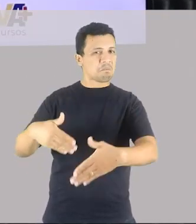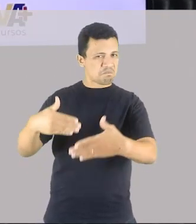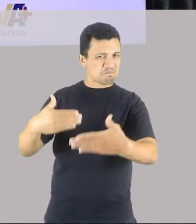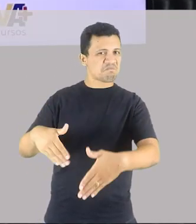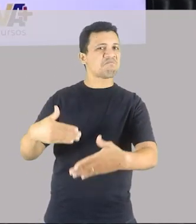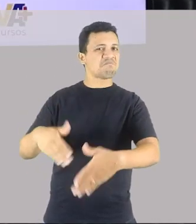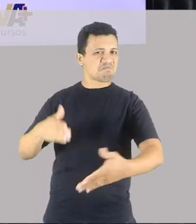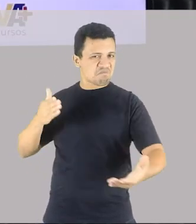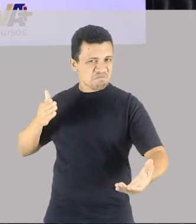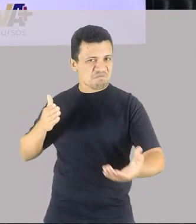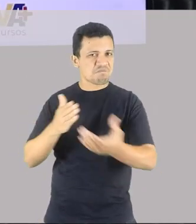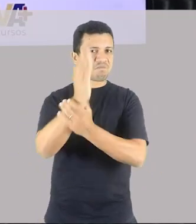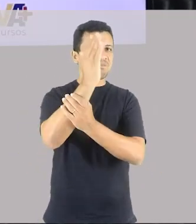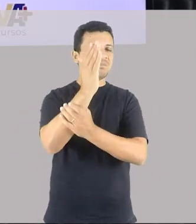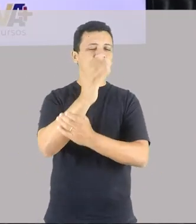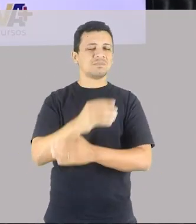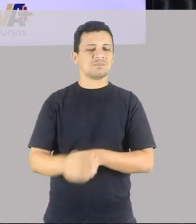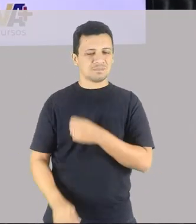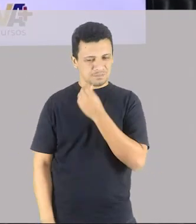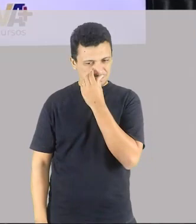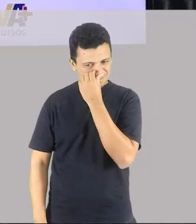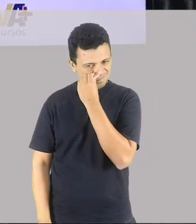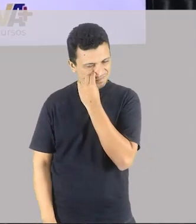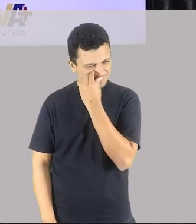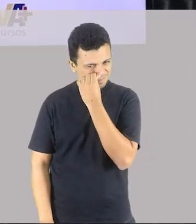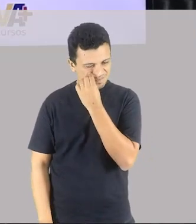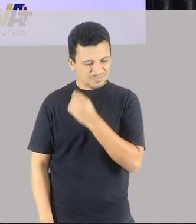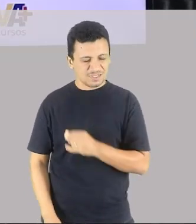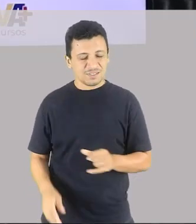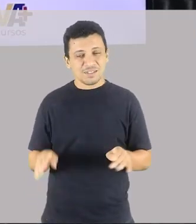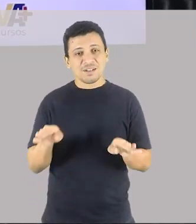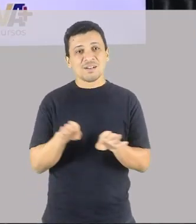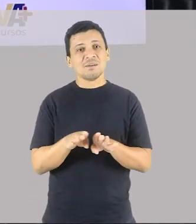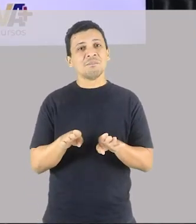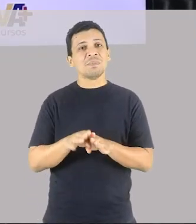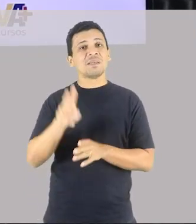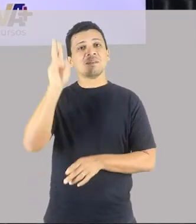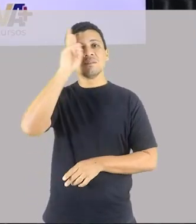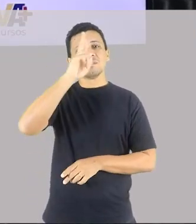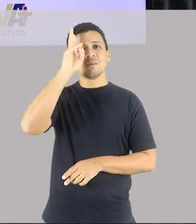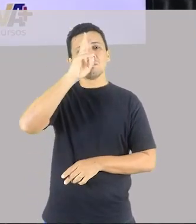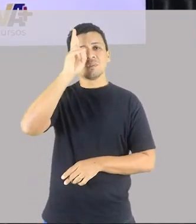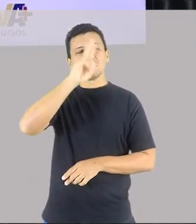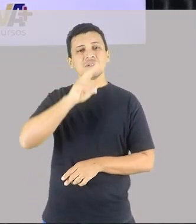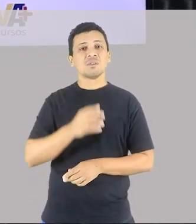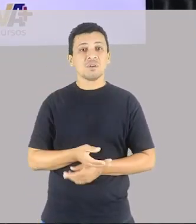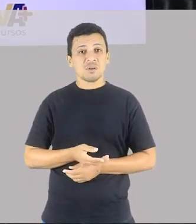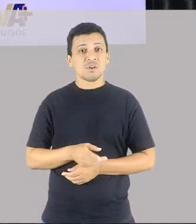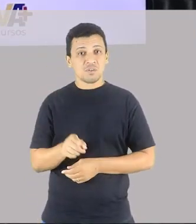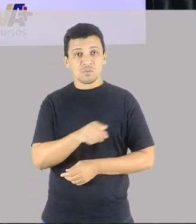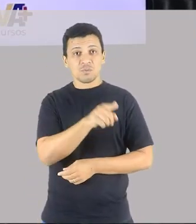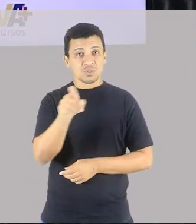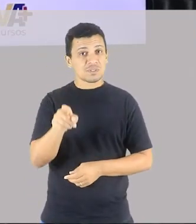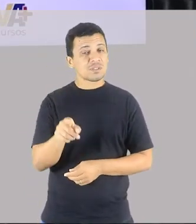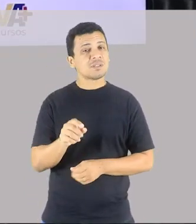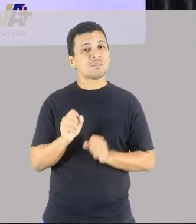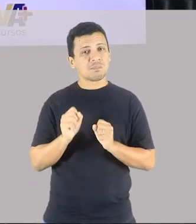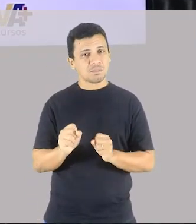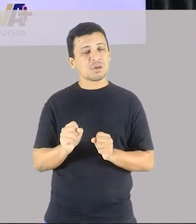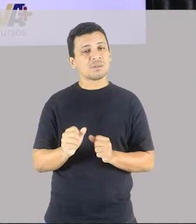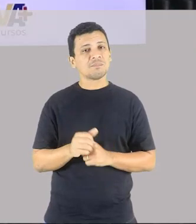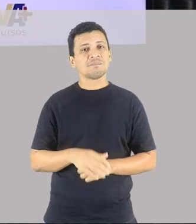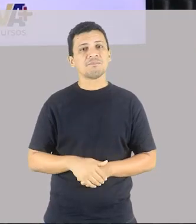sua aprovação, tá? Lembrando que você pode